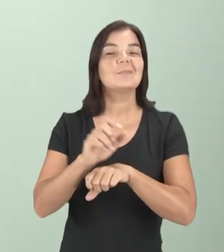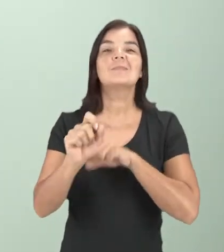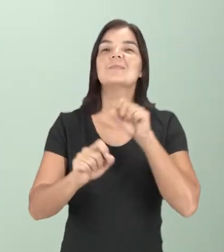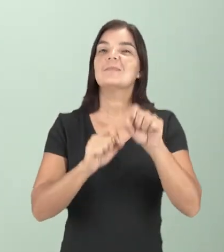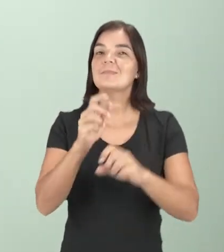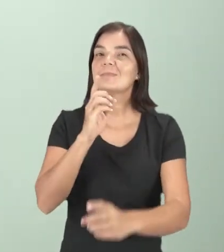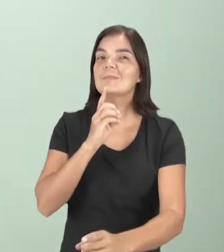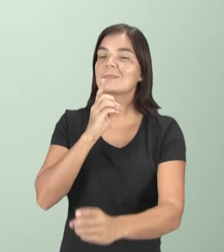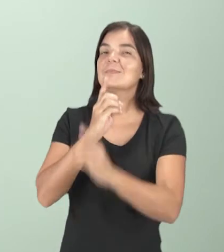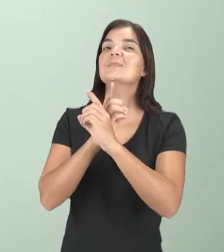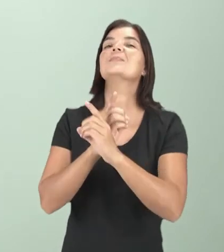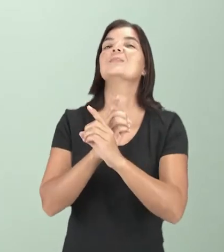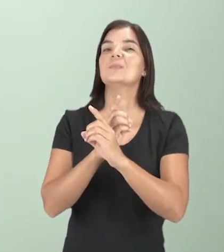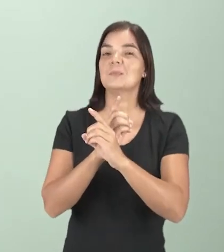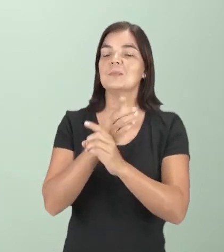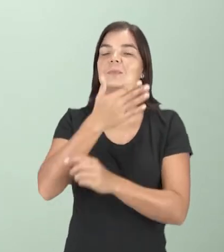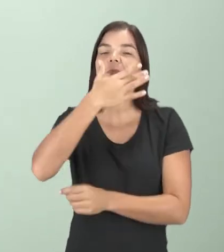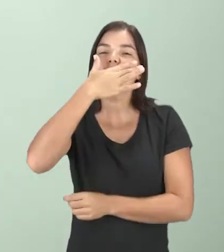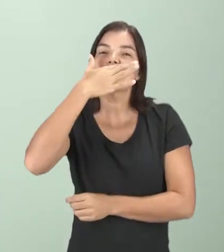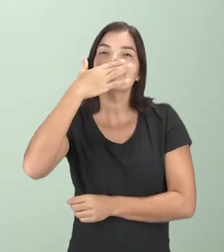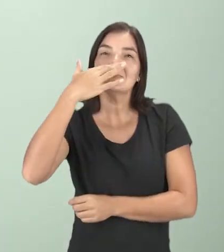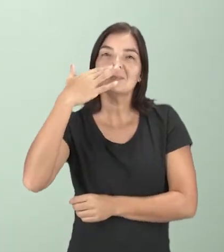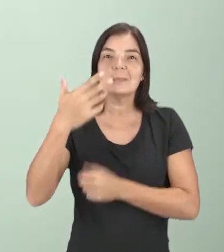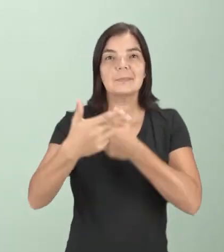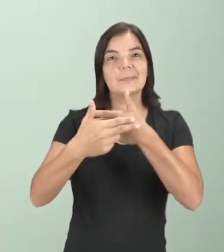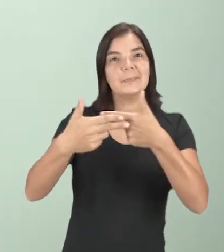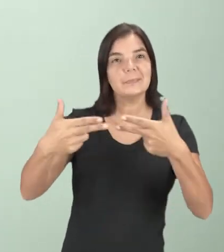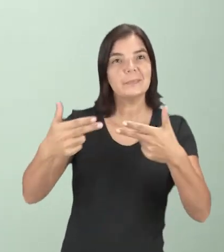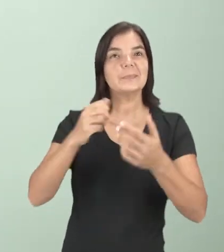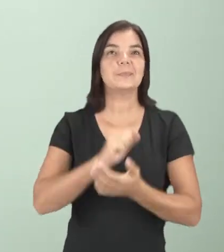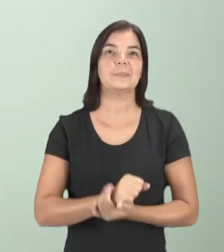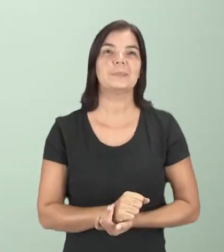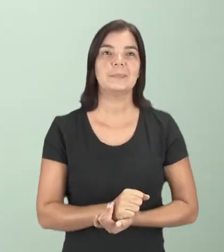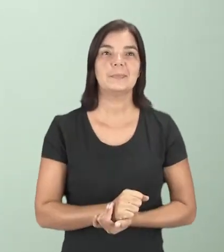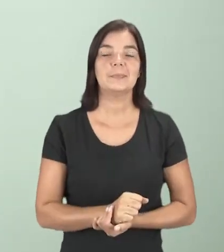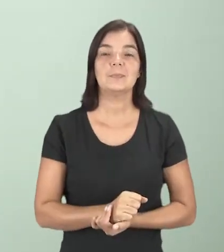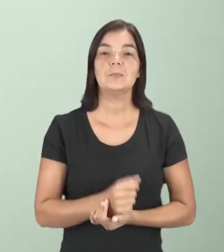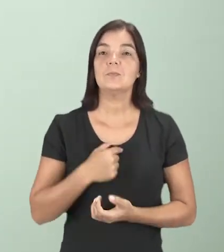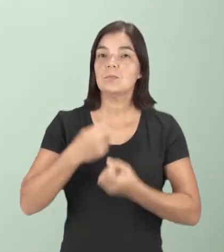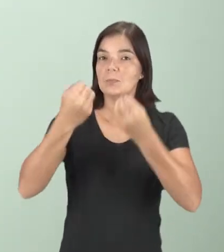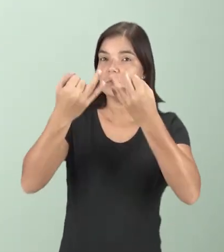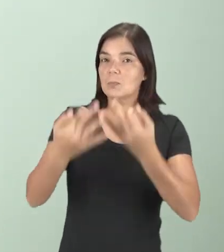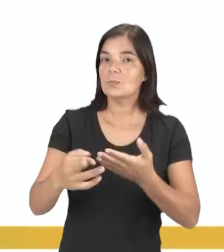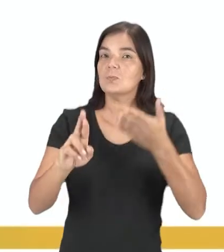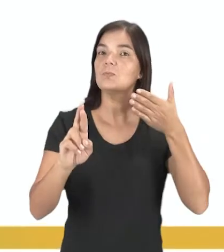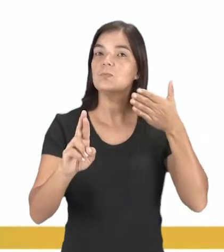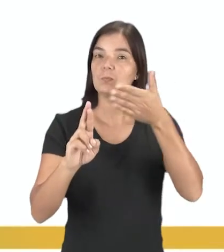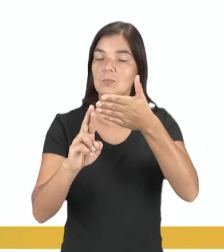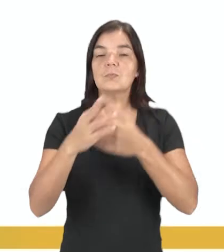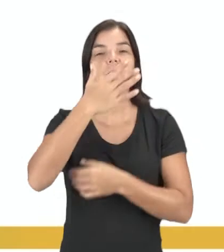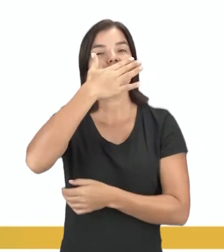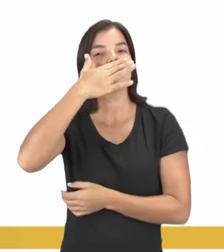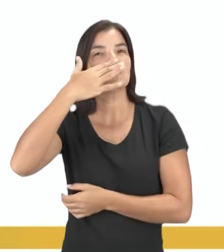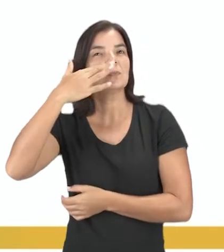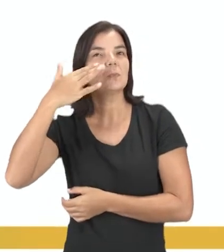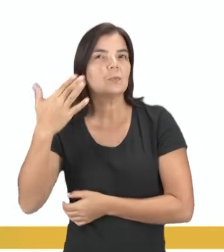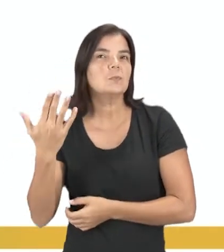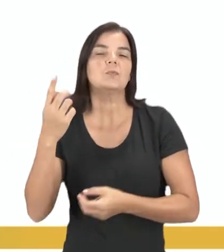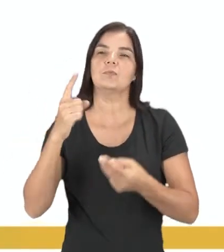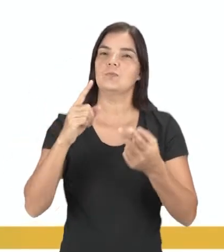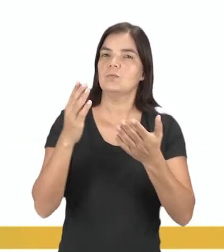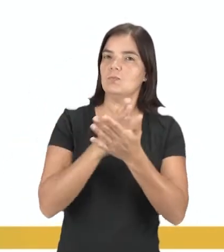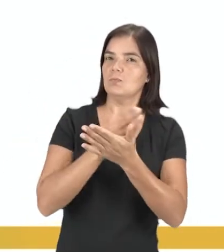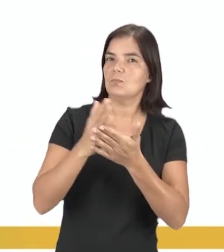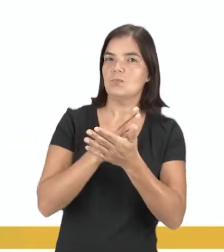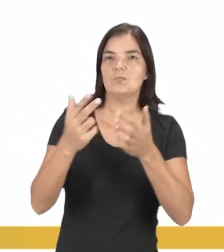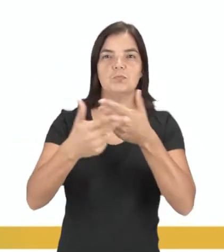a identificar o cheiro das coisas. Então, quando nos referimos aos cheiros de